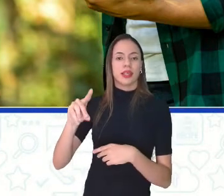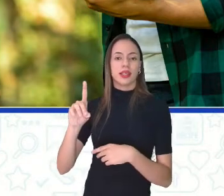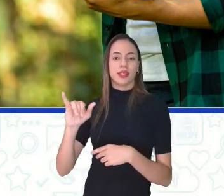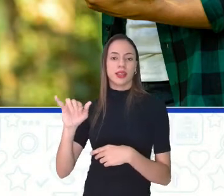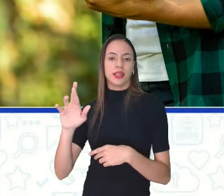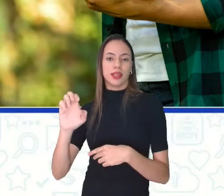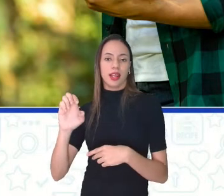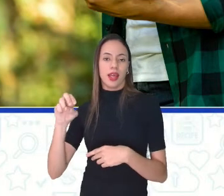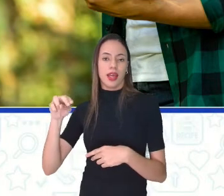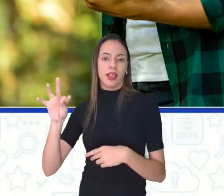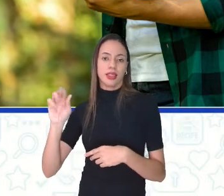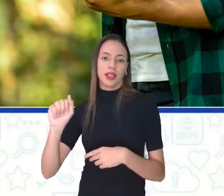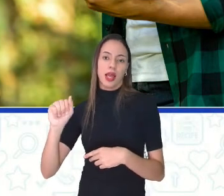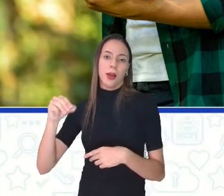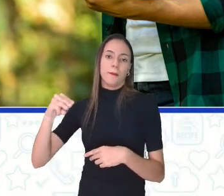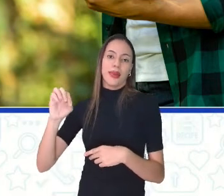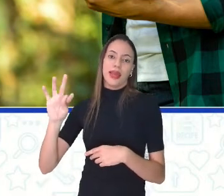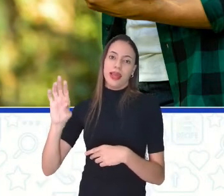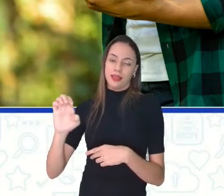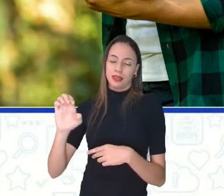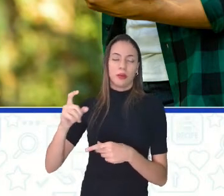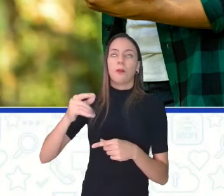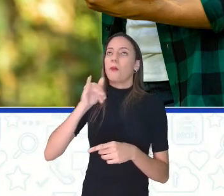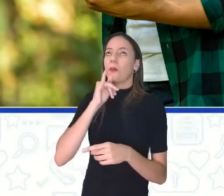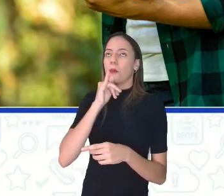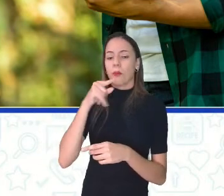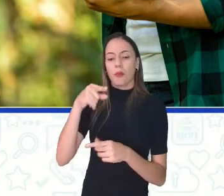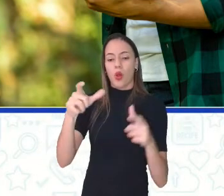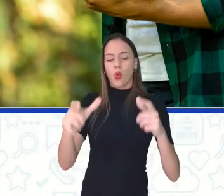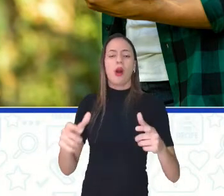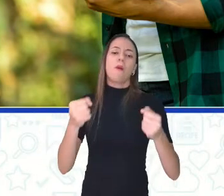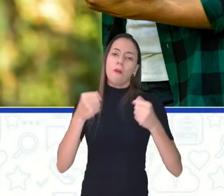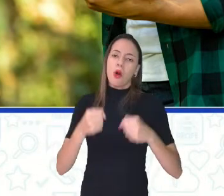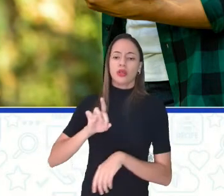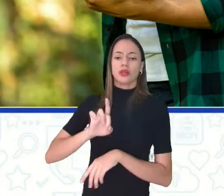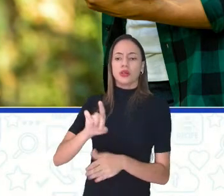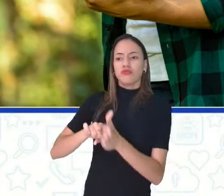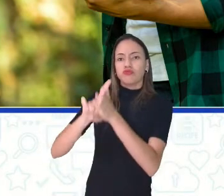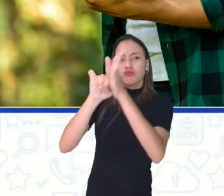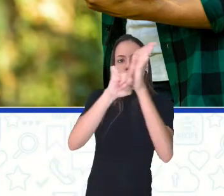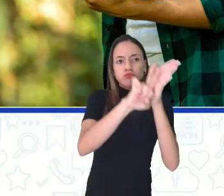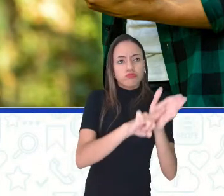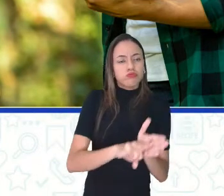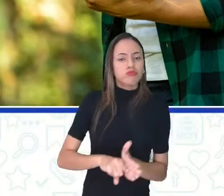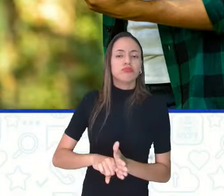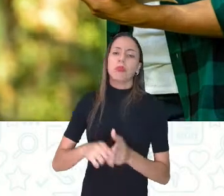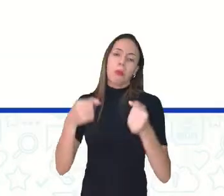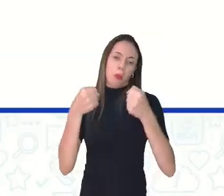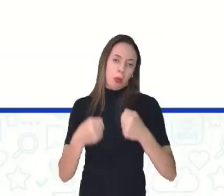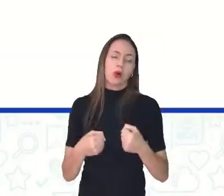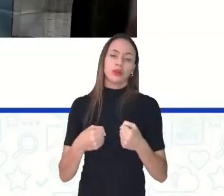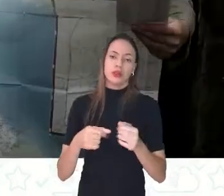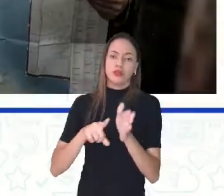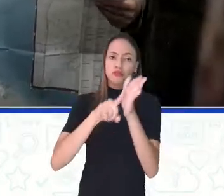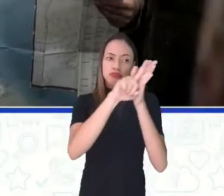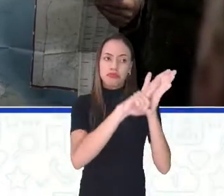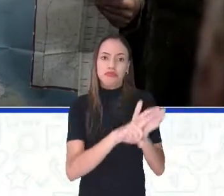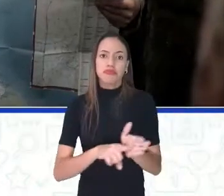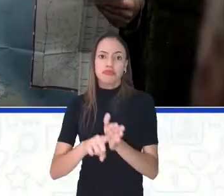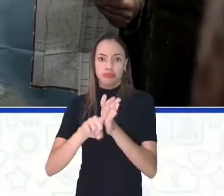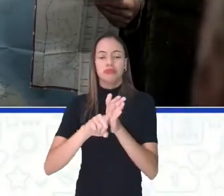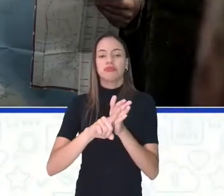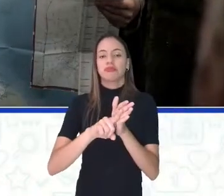né, relacionada com a diversidade que existe lá, né, na área, tá certo? Não tem problema nenhum fazer pesquisa em